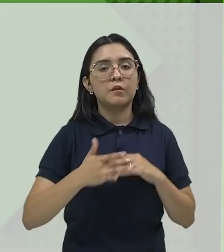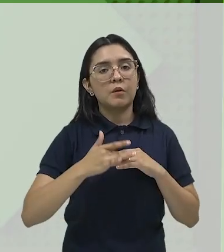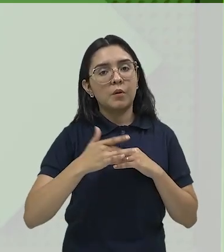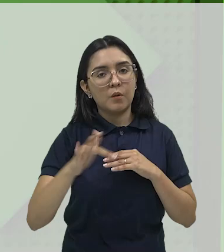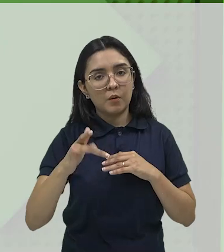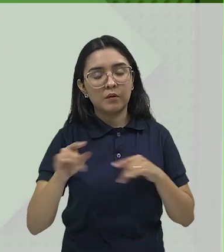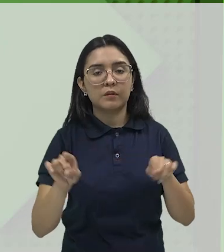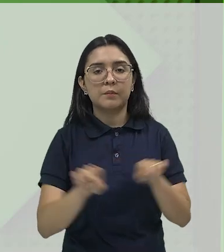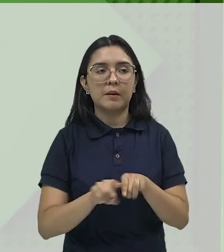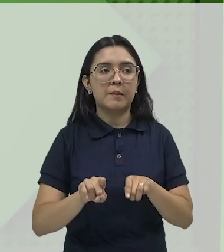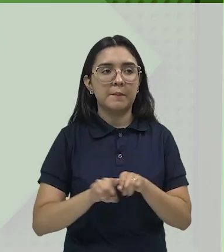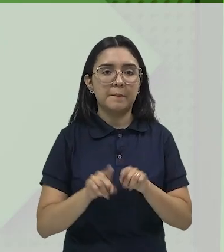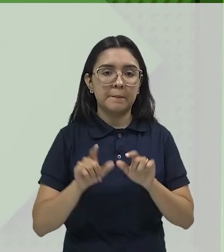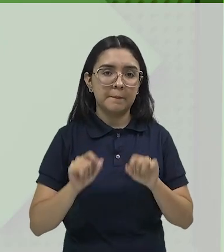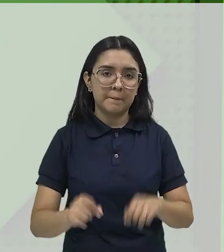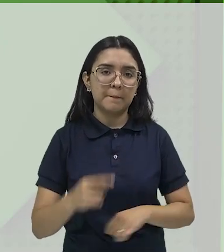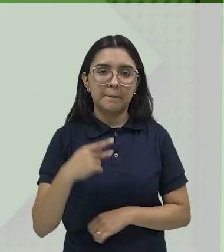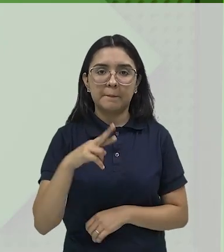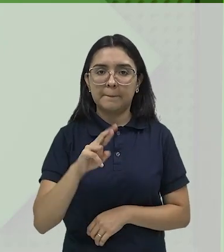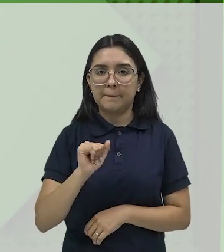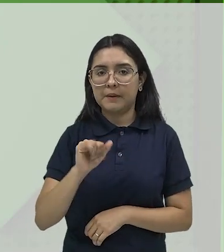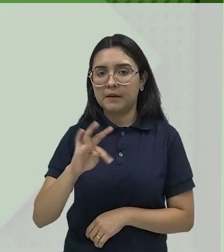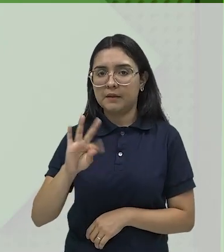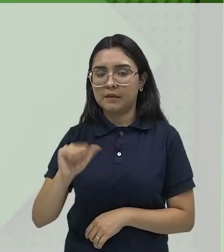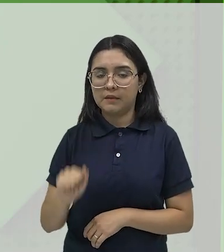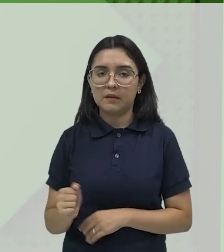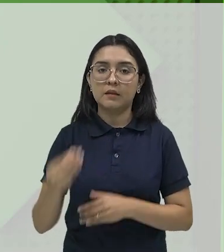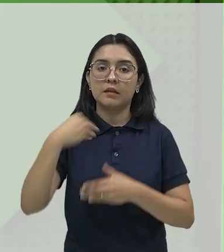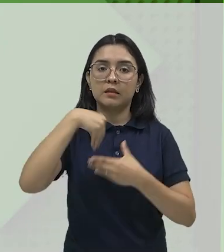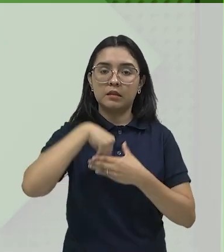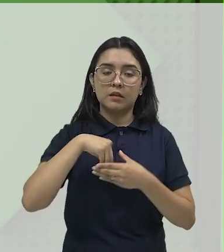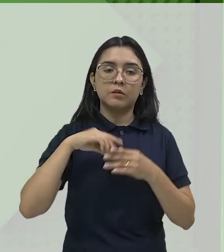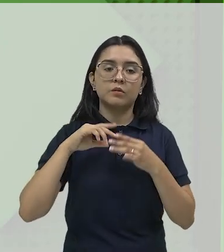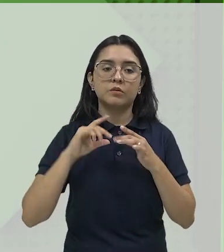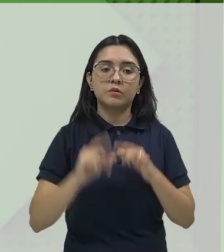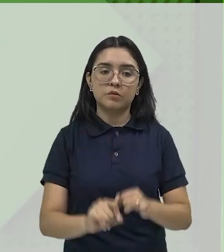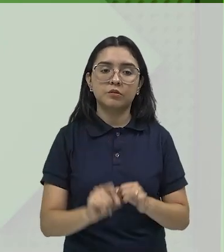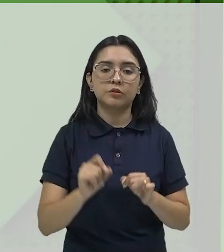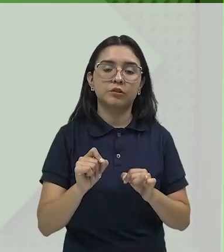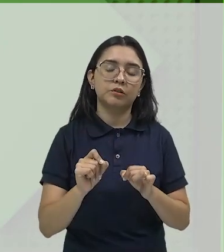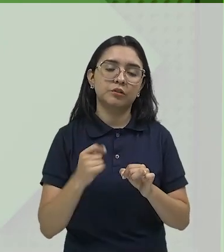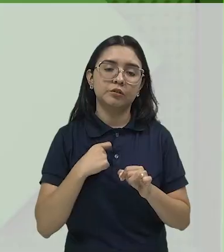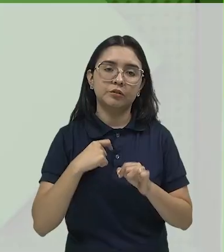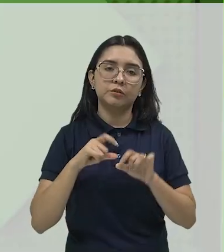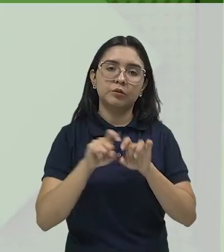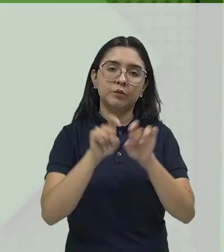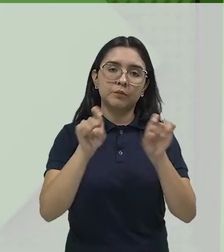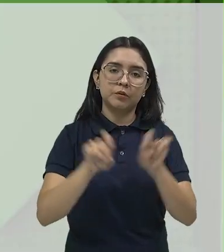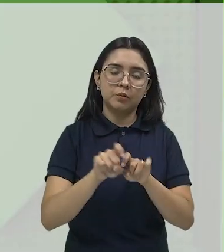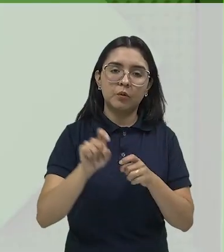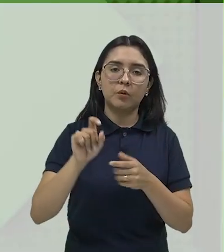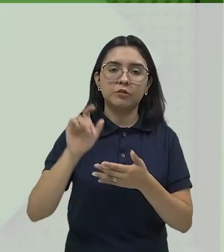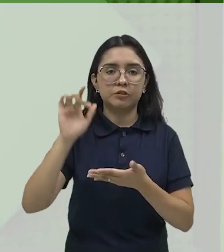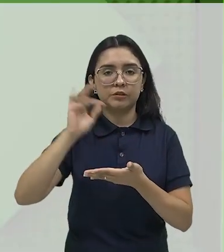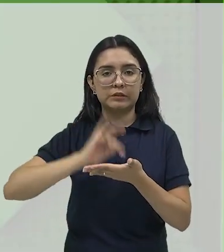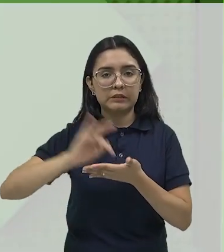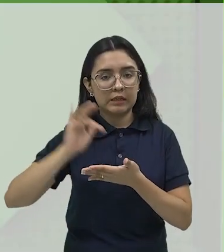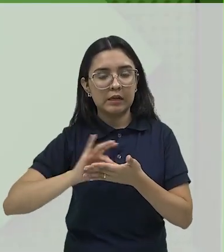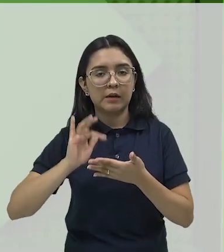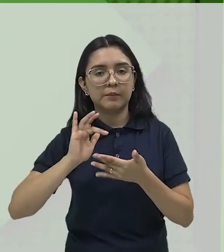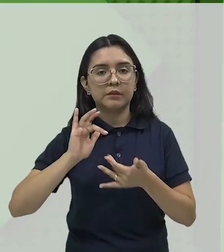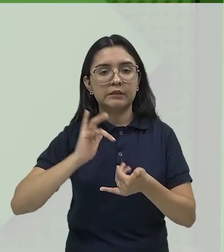e prata dentro de computadores, de tablets, de celulares?